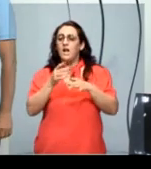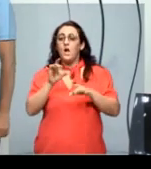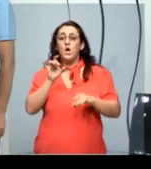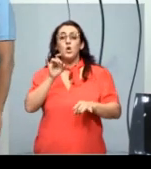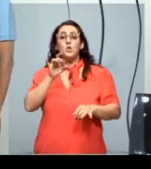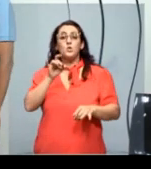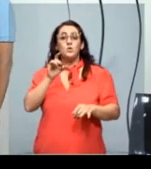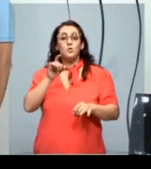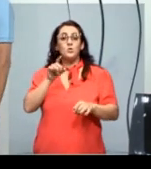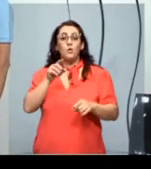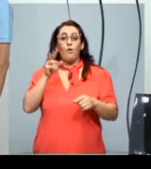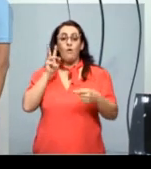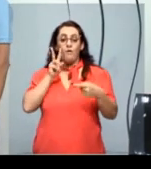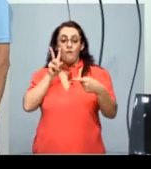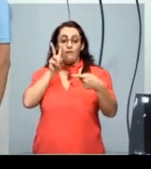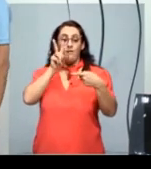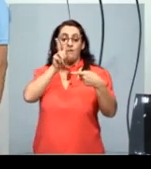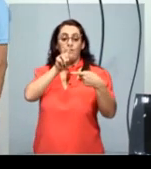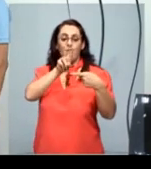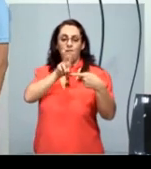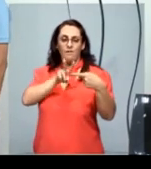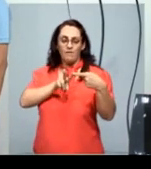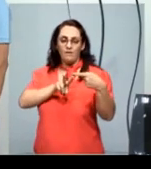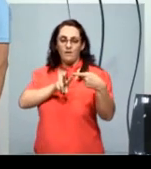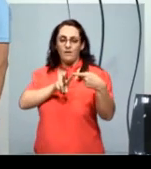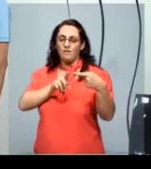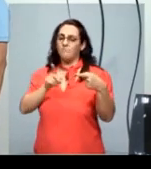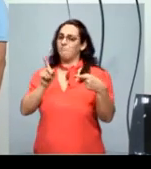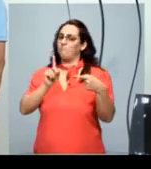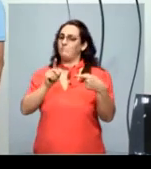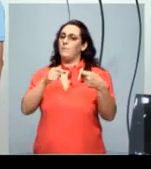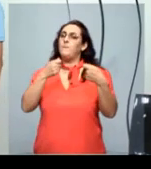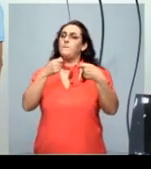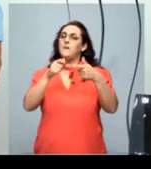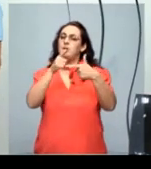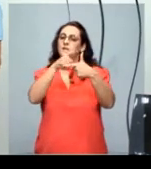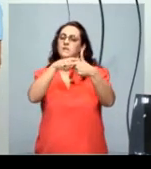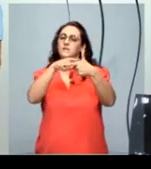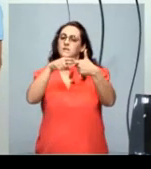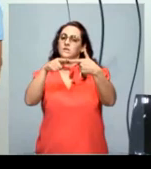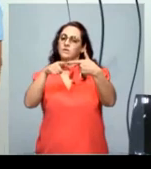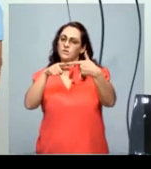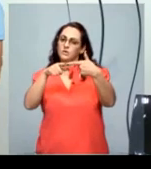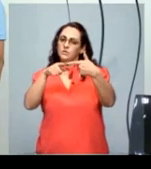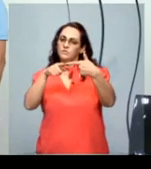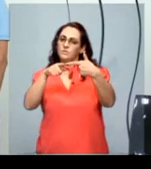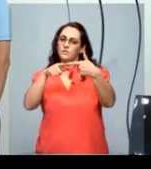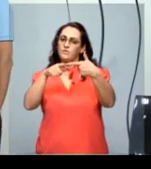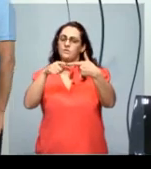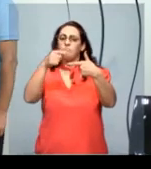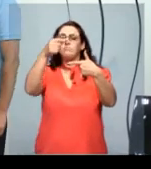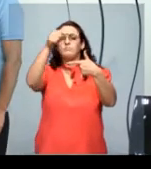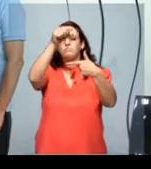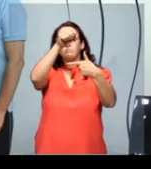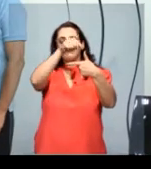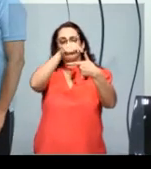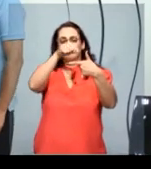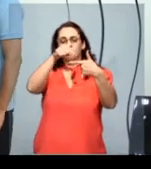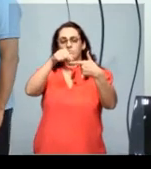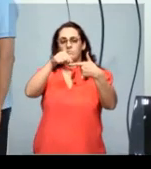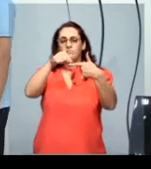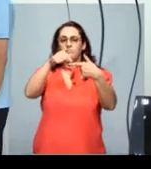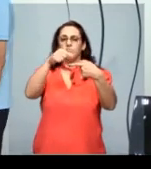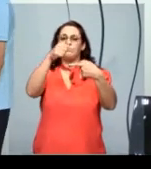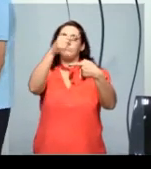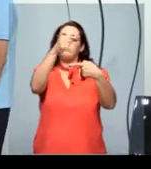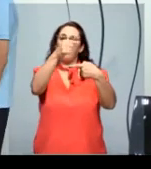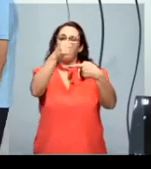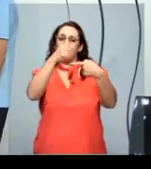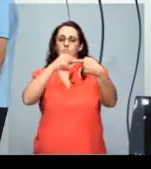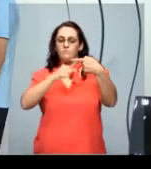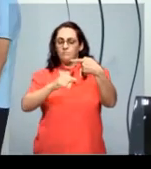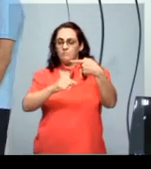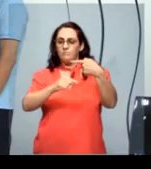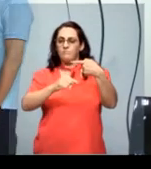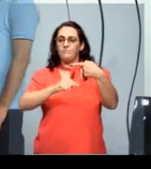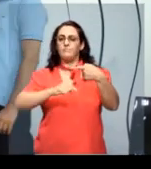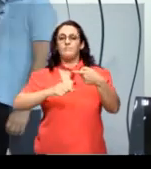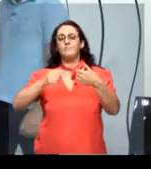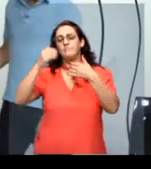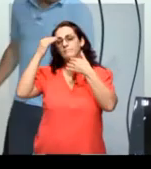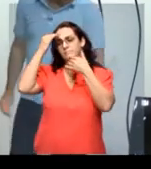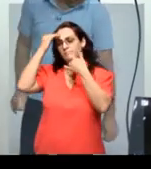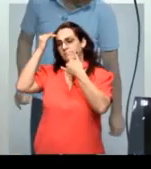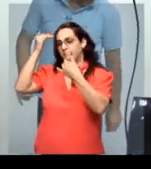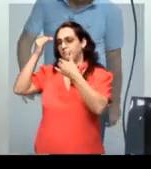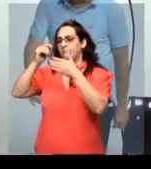periódica ou não. É preciso que você divida o numerador pelo denominador, tá bem? Obrigado, Cláudia, pela